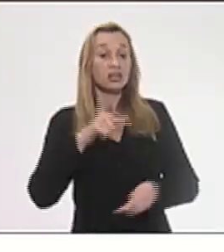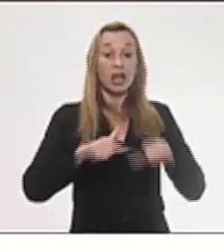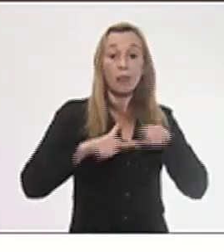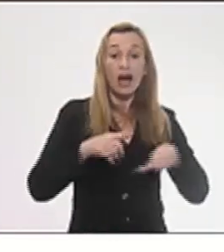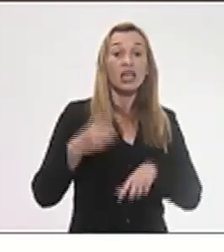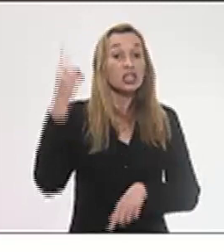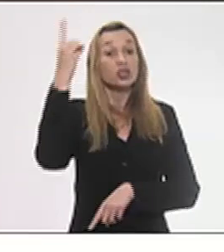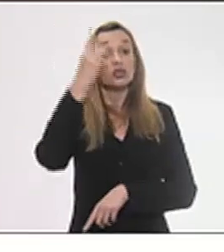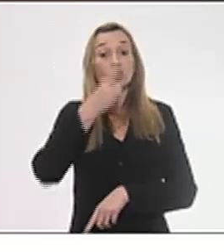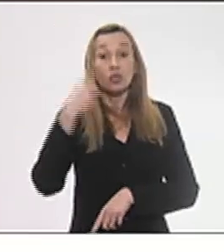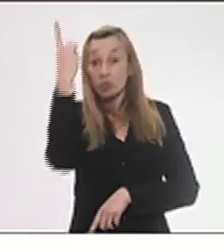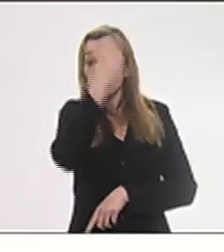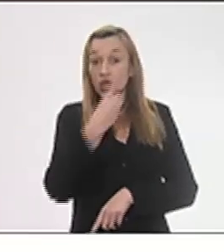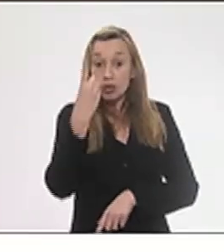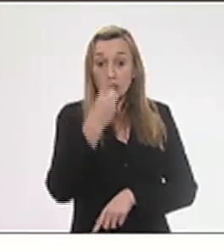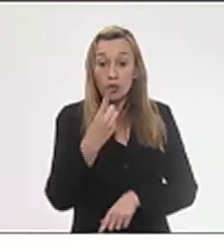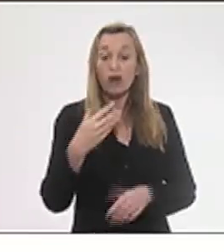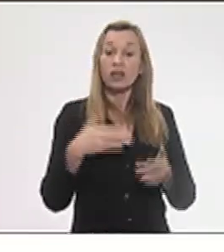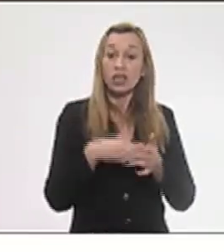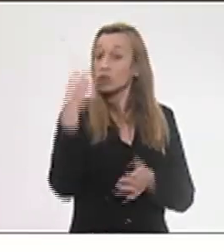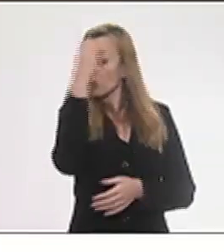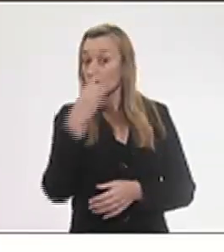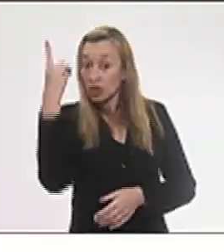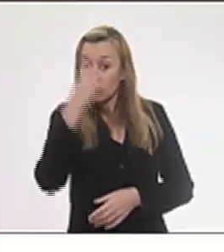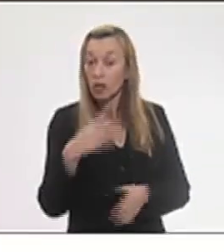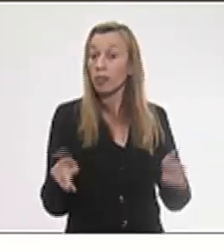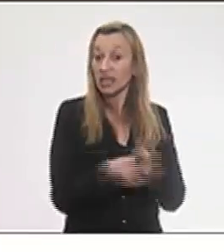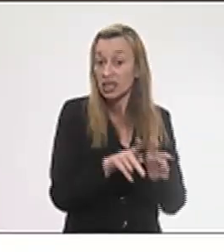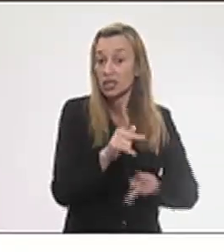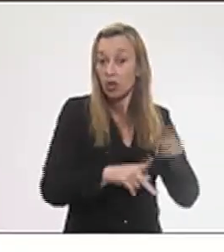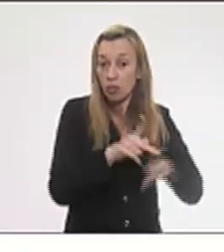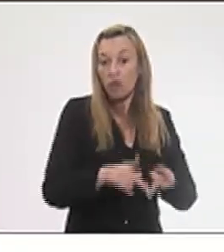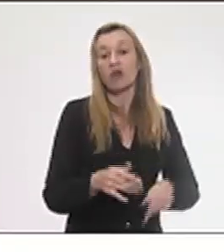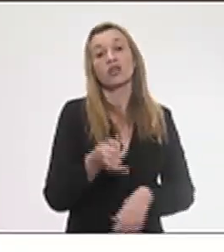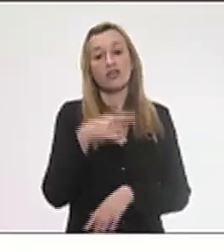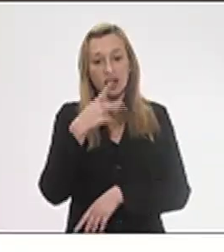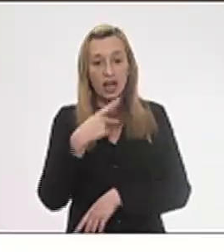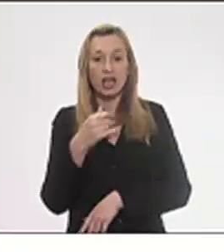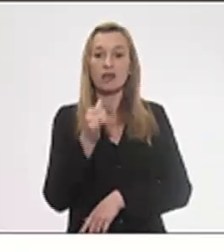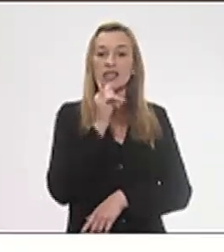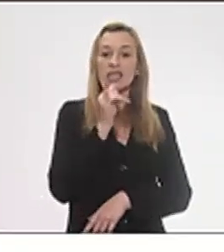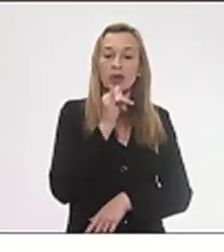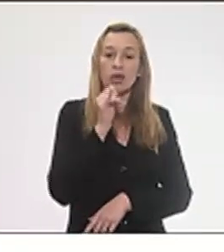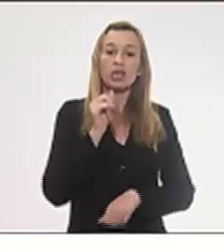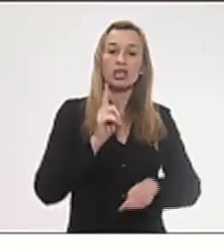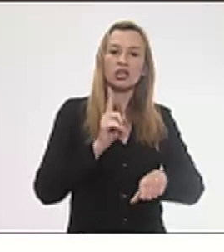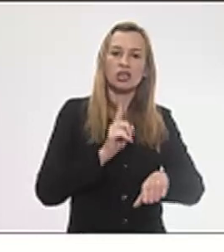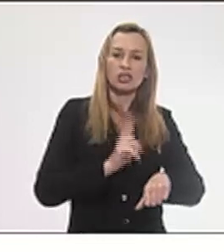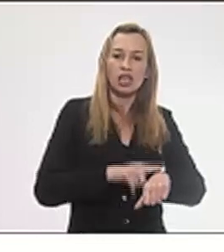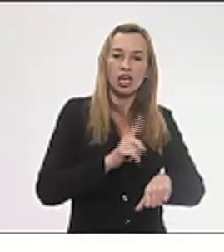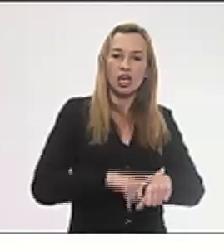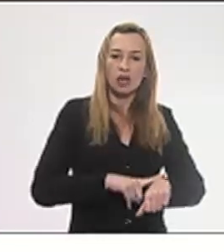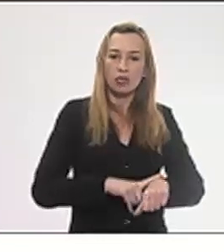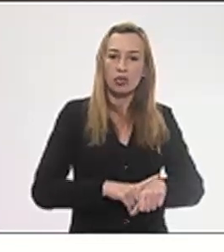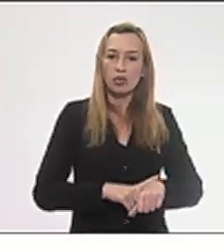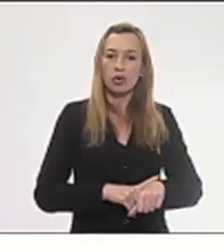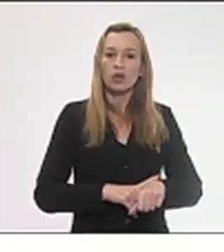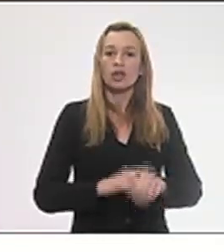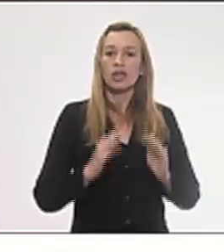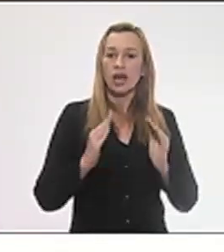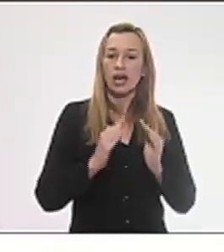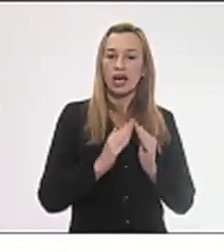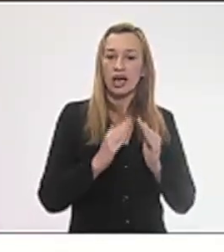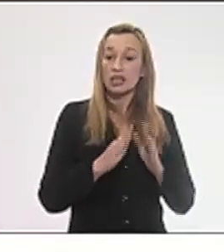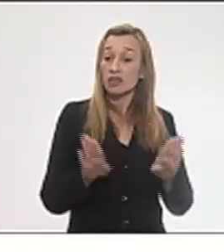ele é do povo. E eu até citei o exemplo que nesse meio do recesso, a qual a casa que teve de